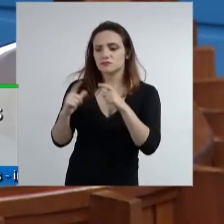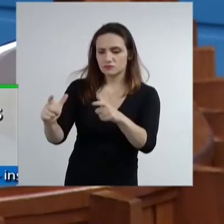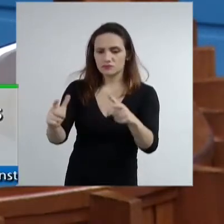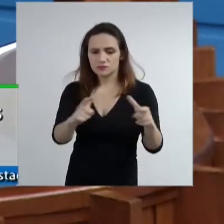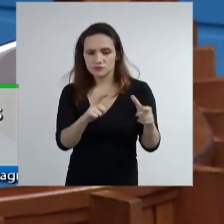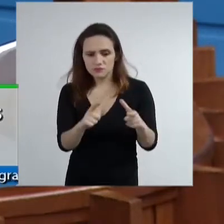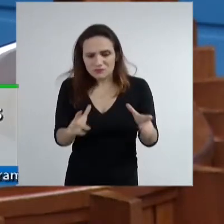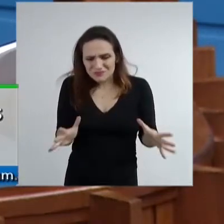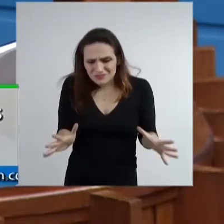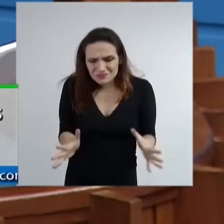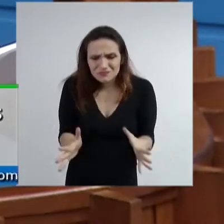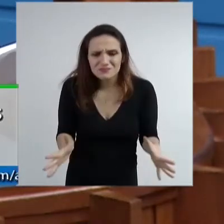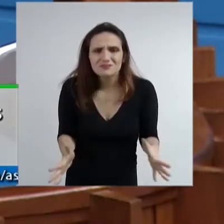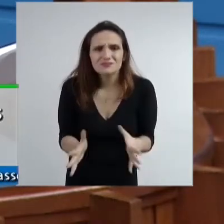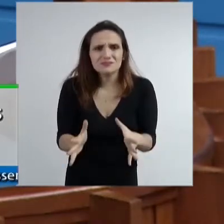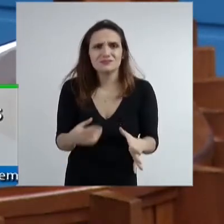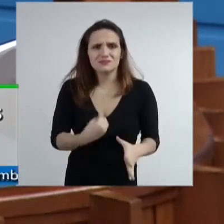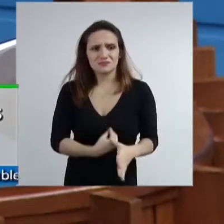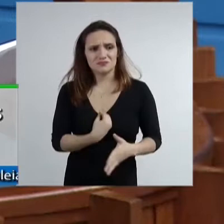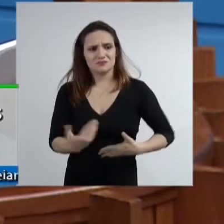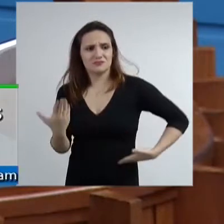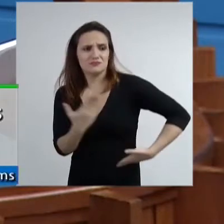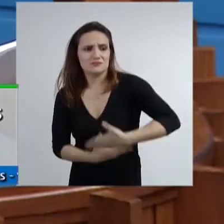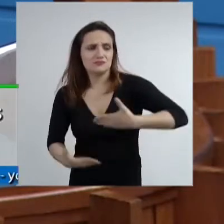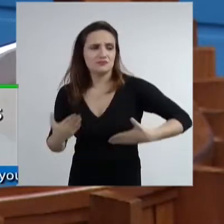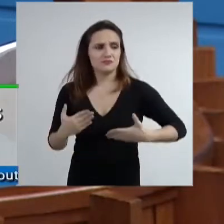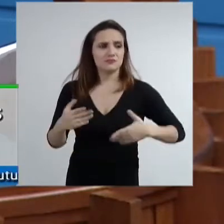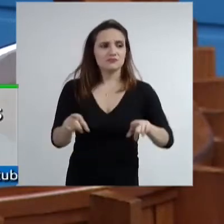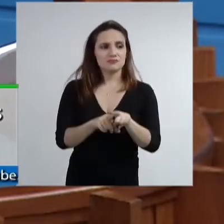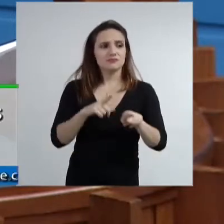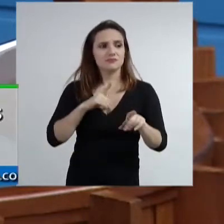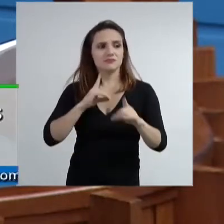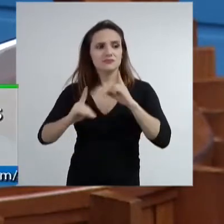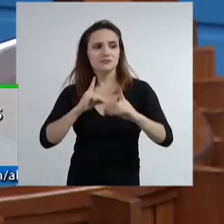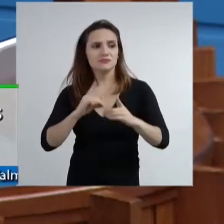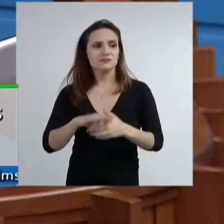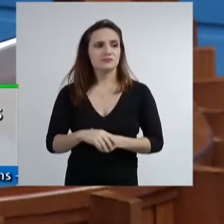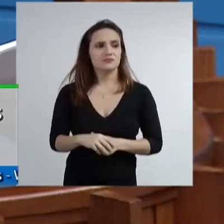serão elaborados para vivenciar a questão do diálogo.